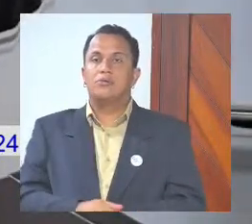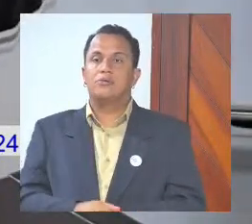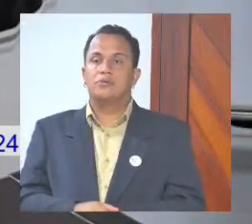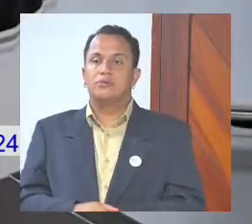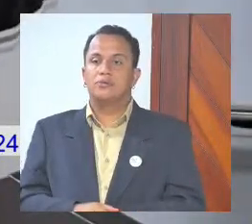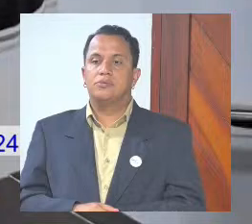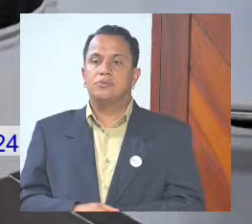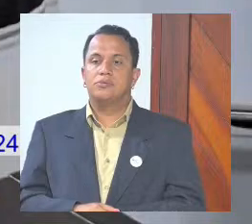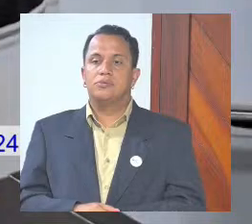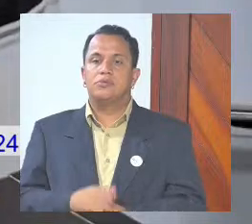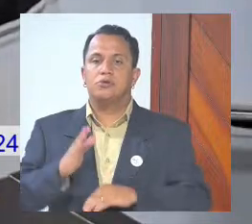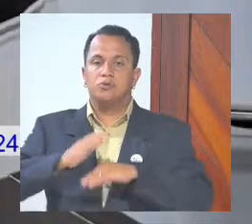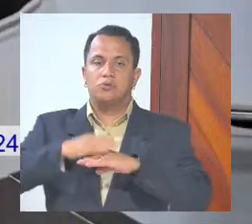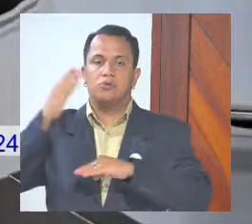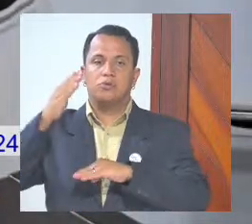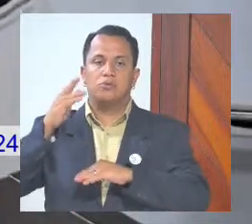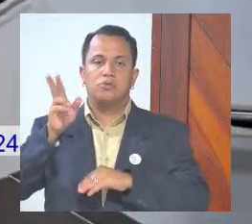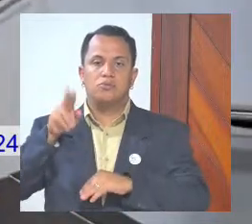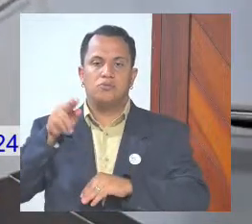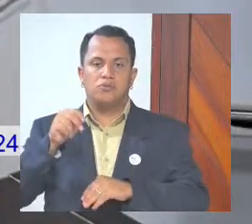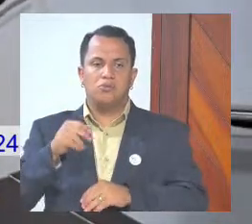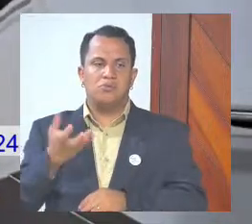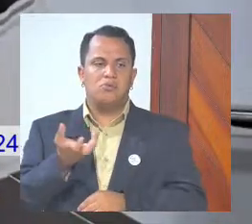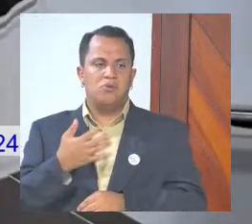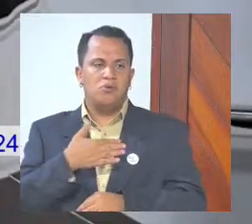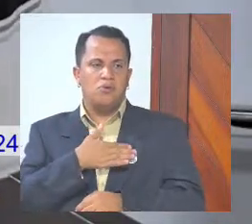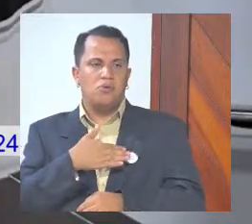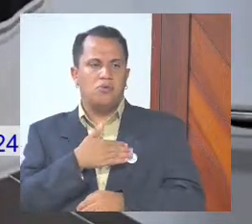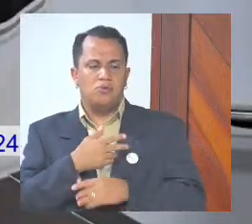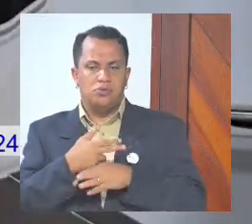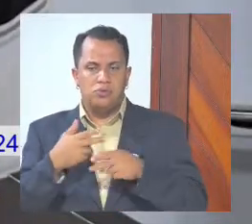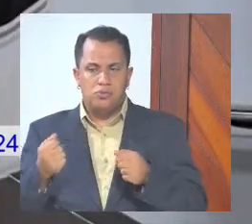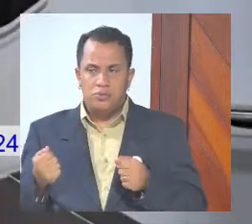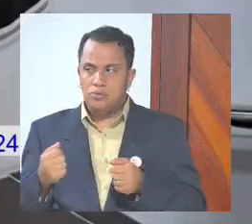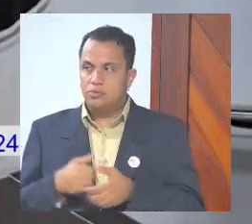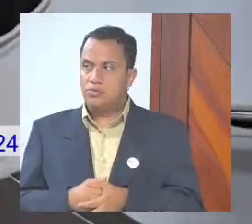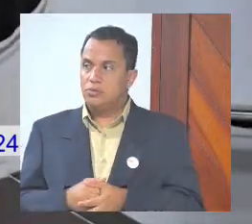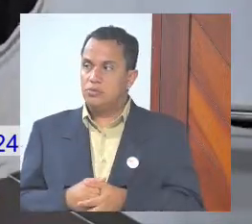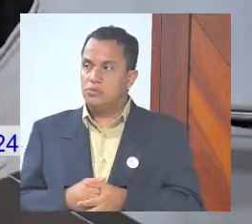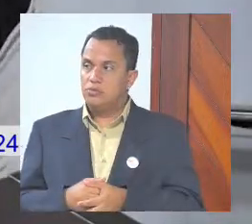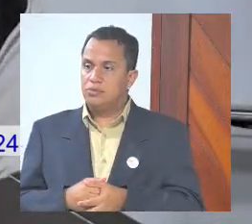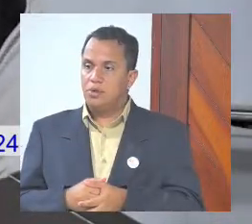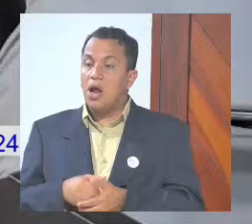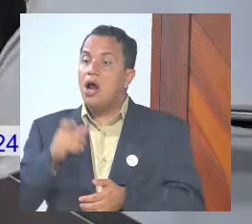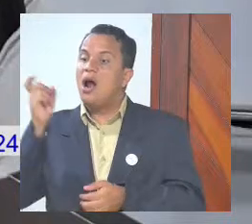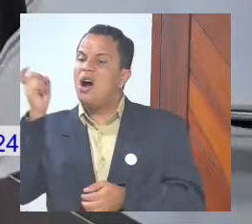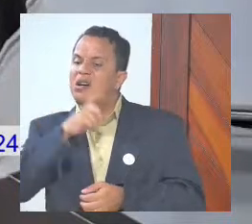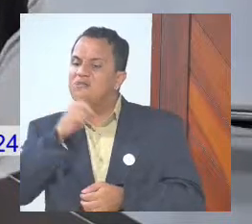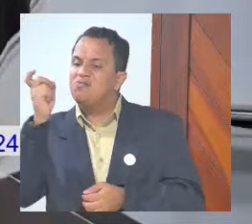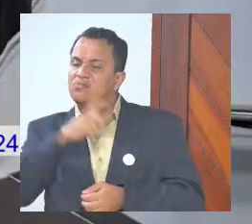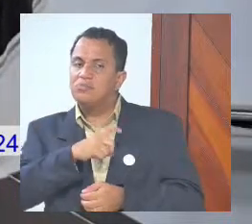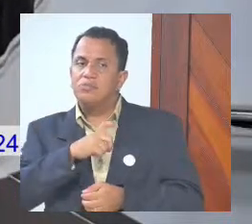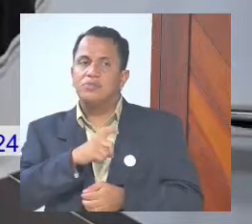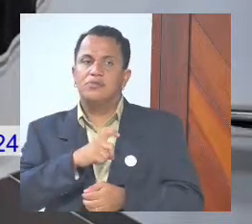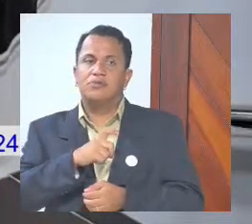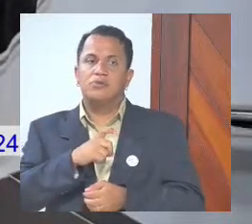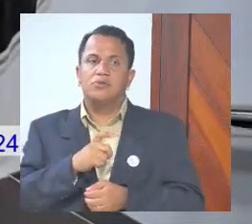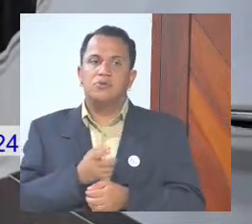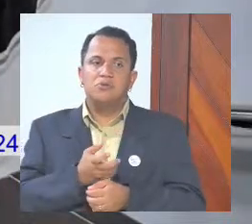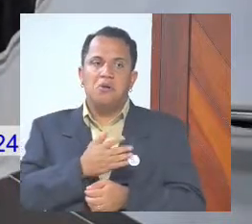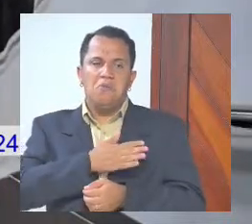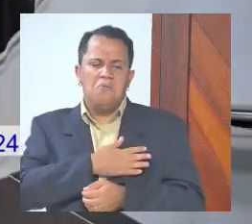idôneos, que não se conformem com a hipocrisia, que não